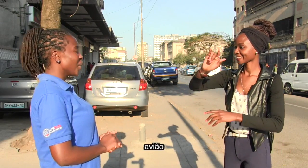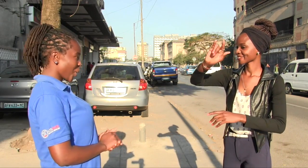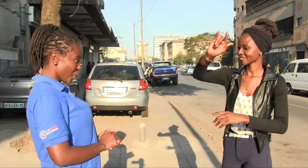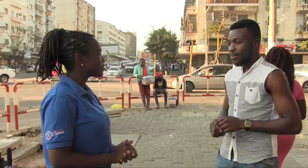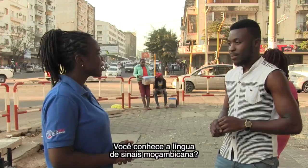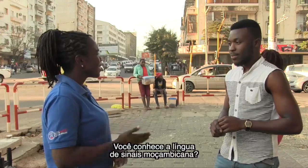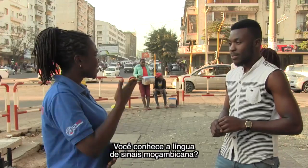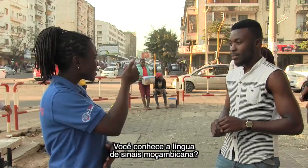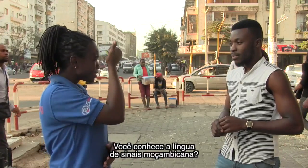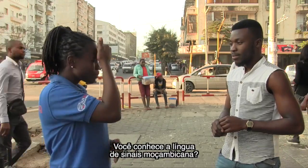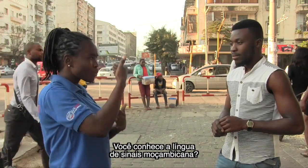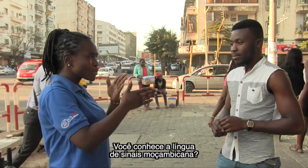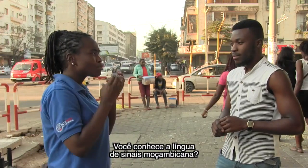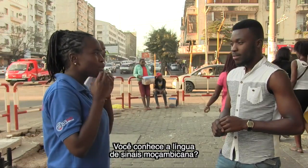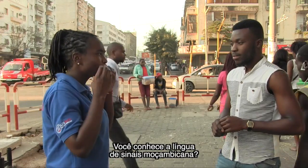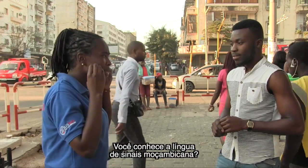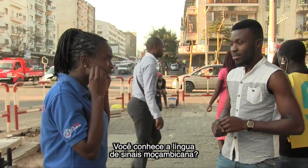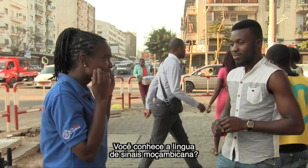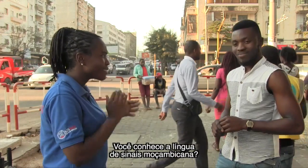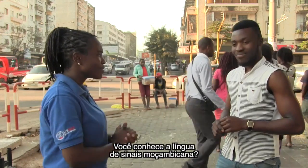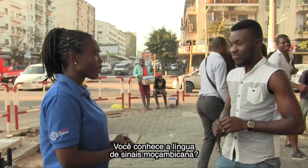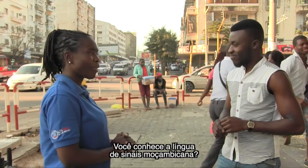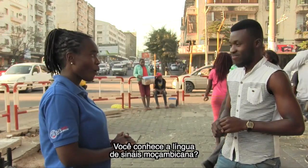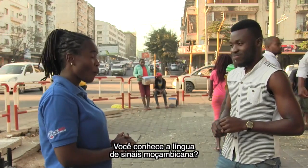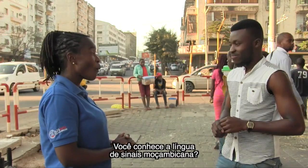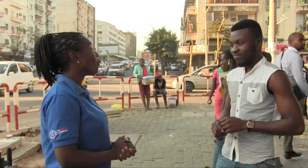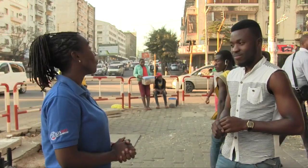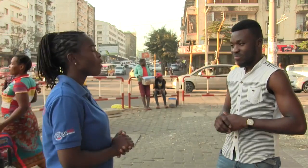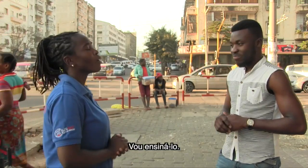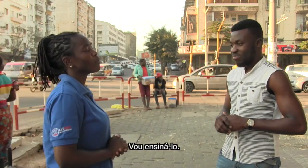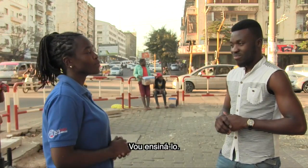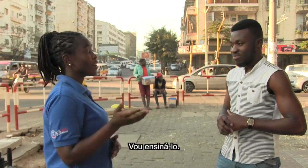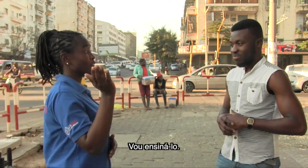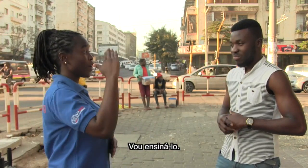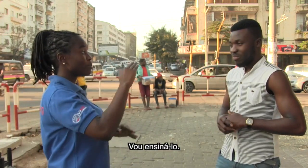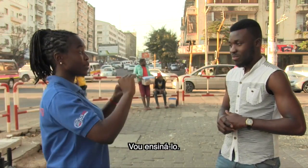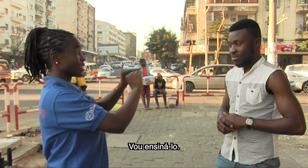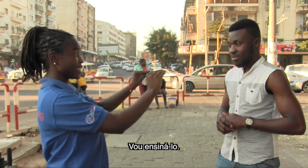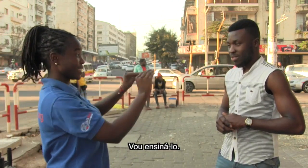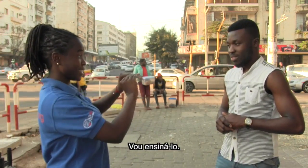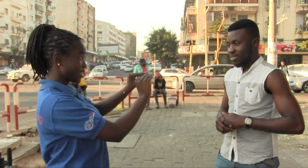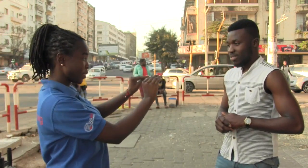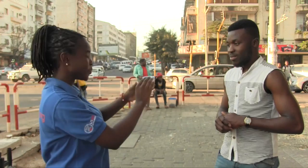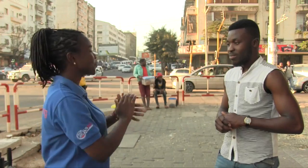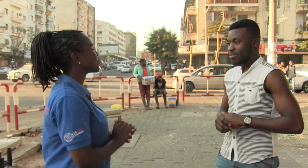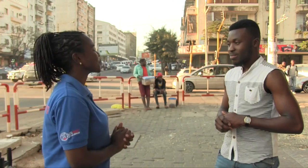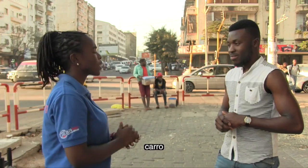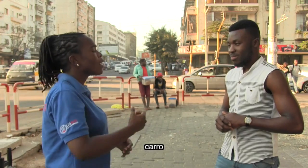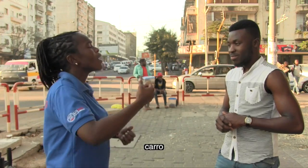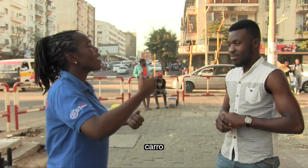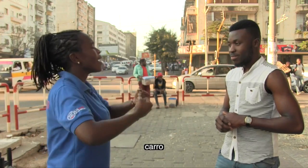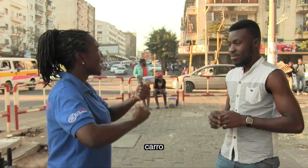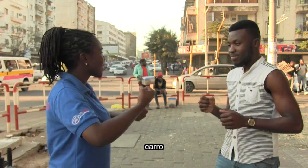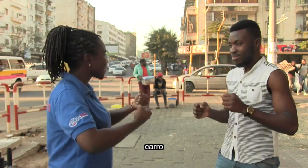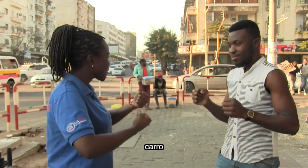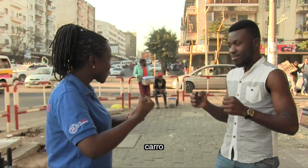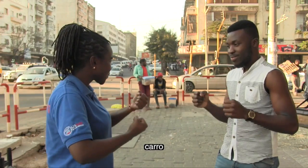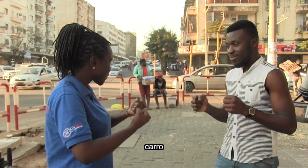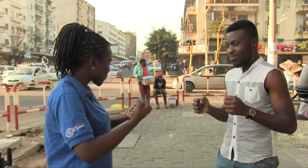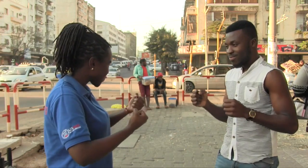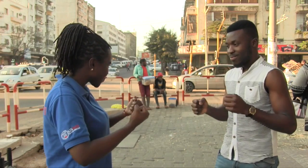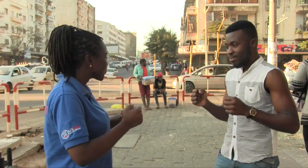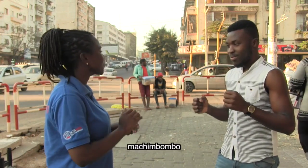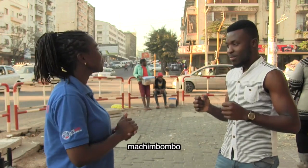avião. Você conhece a língua de sinais moçambicana? Vamos que vou ensinar. Caro,